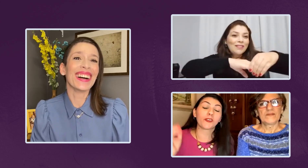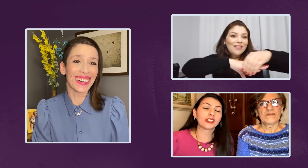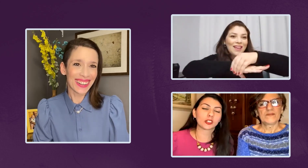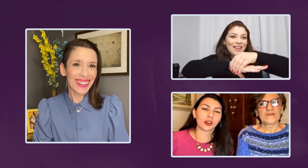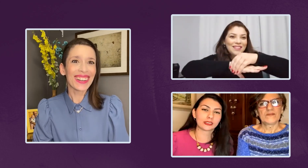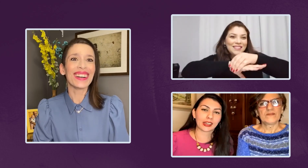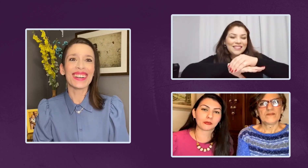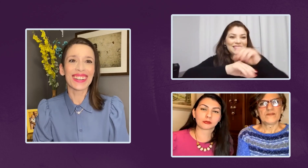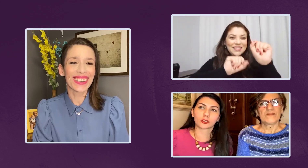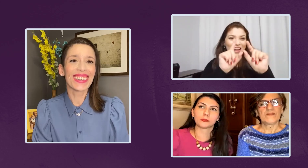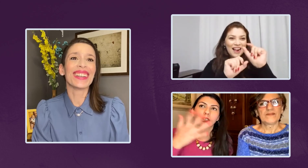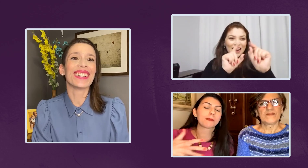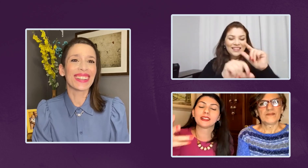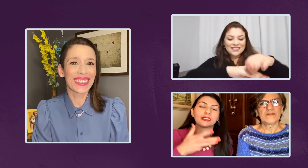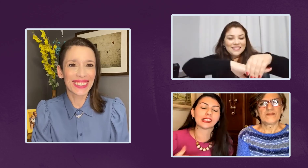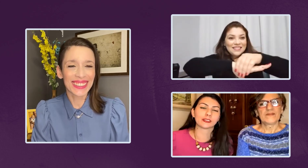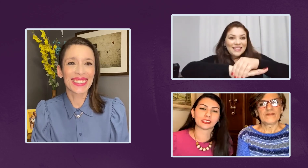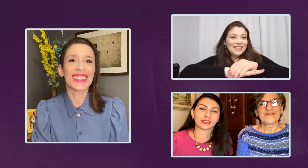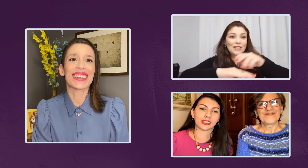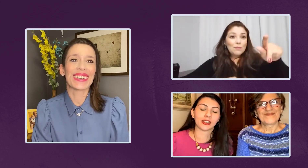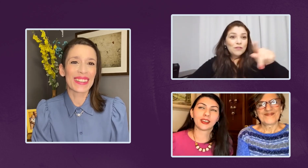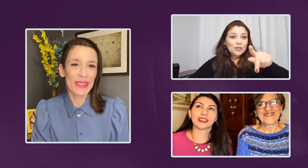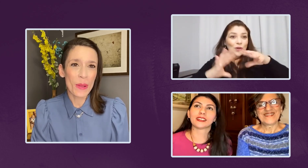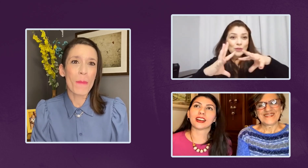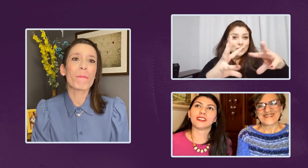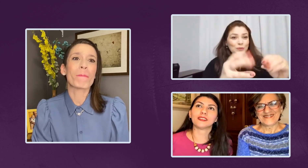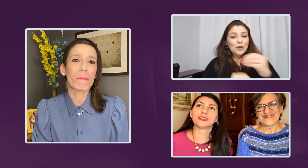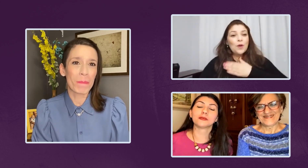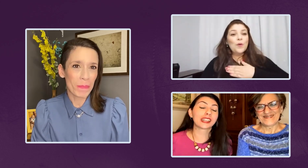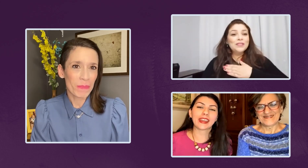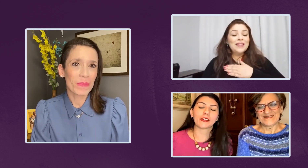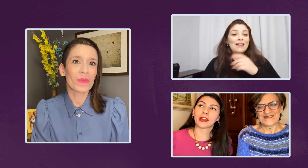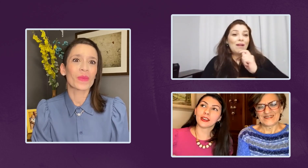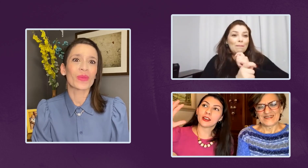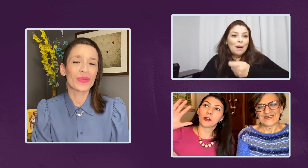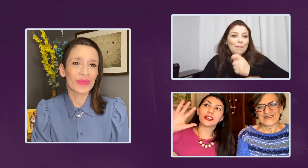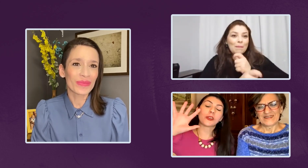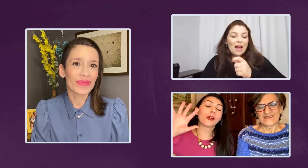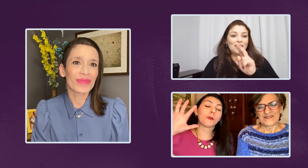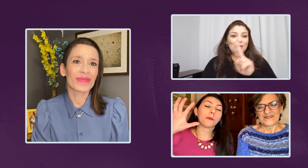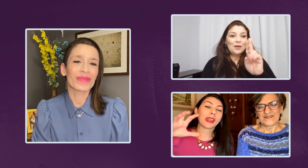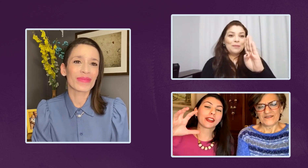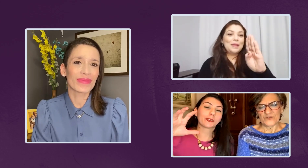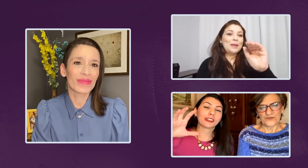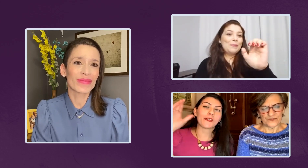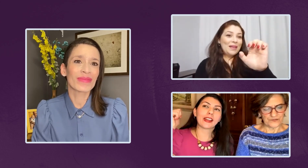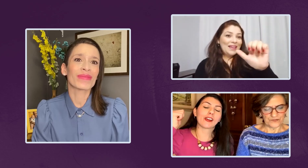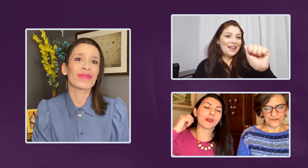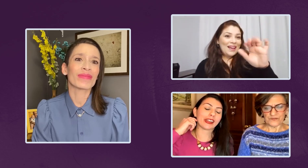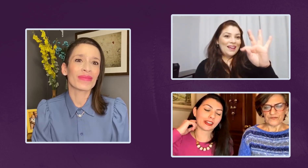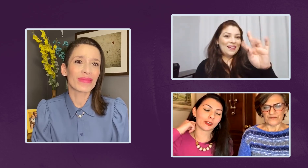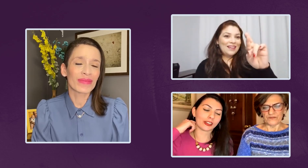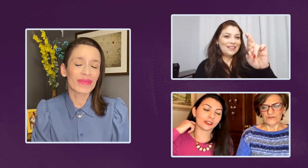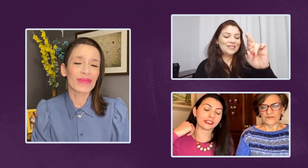os professores eram todos muito parecidos, assim. Então, não sei, eu acho que foi um momento, até falei